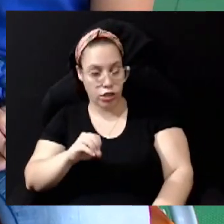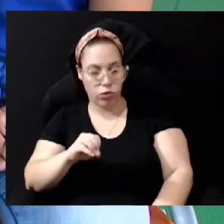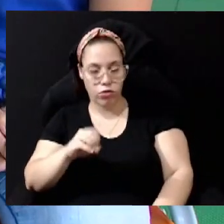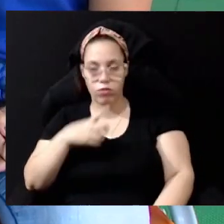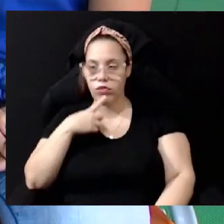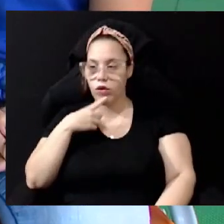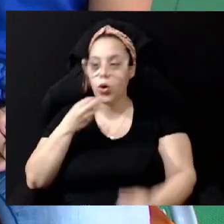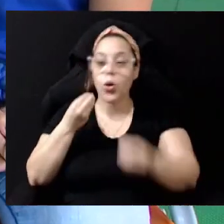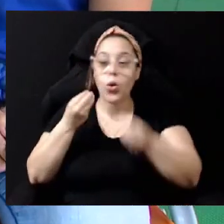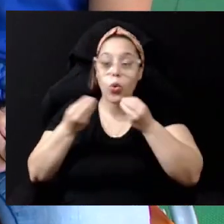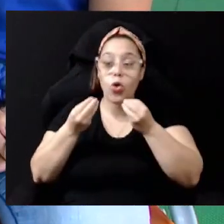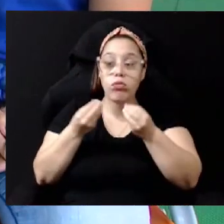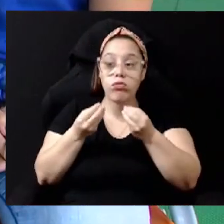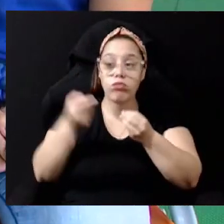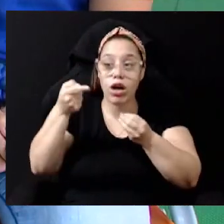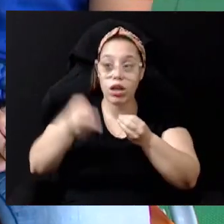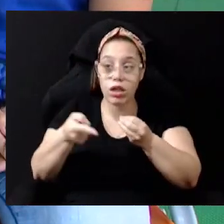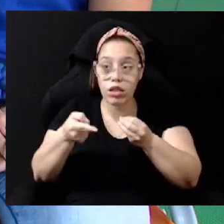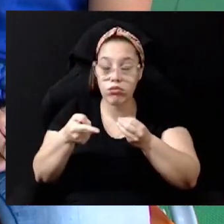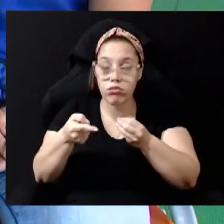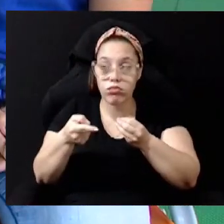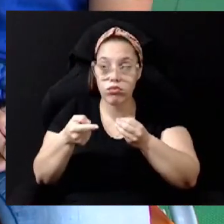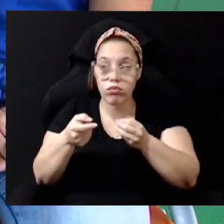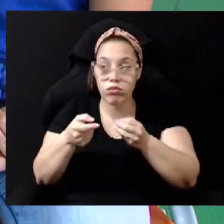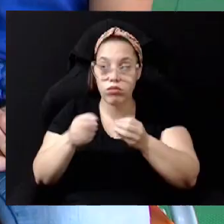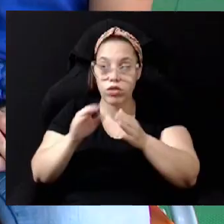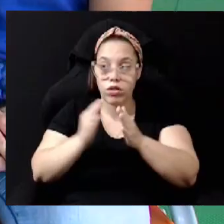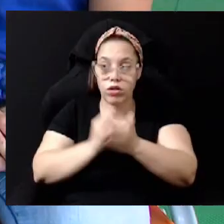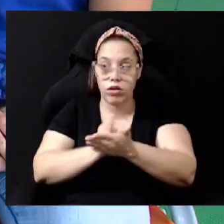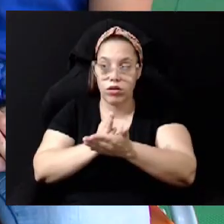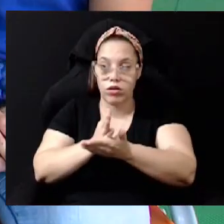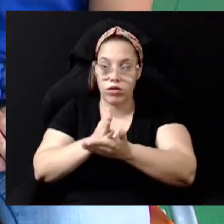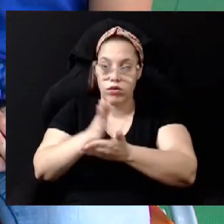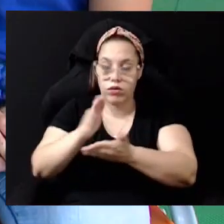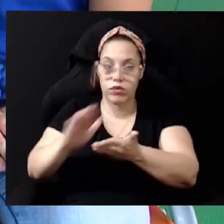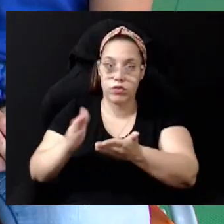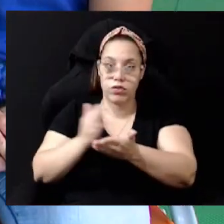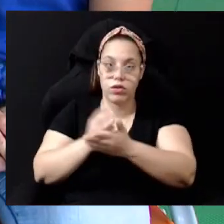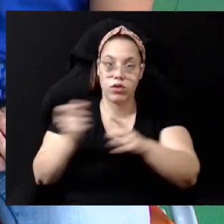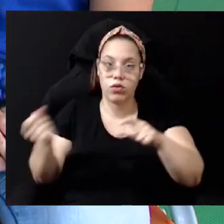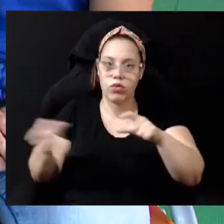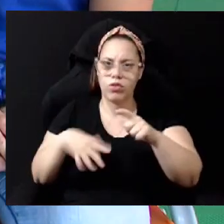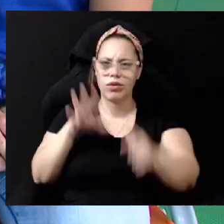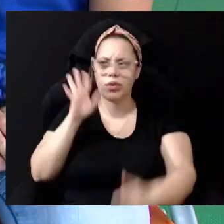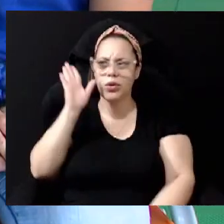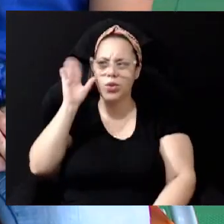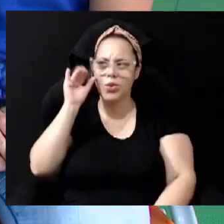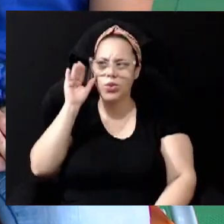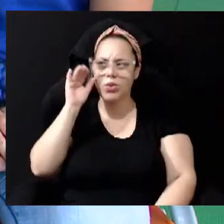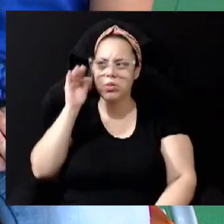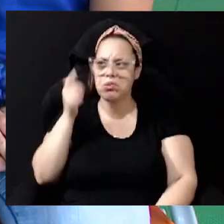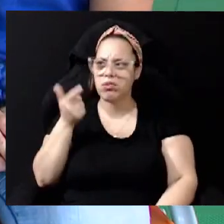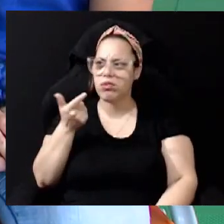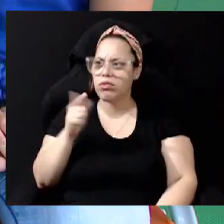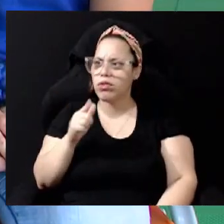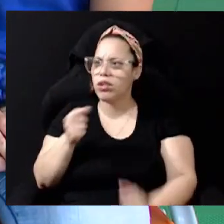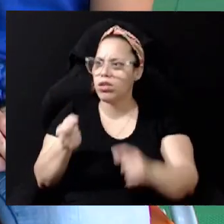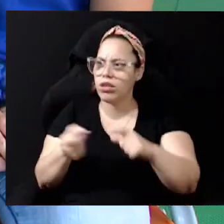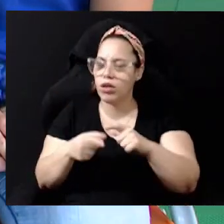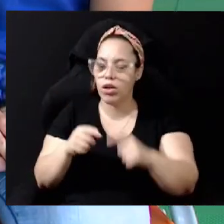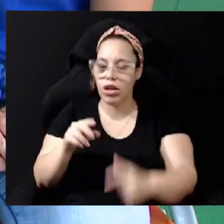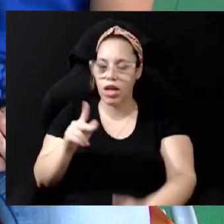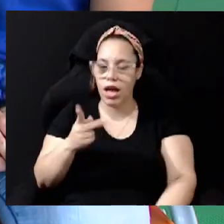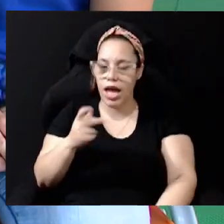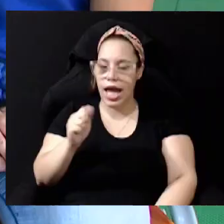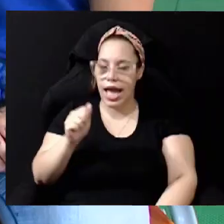legal. Como que é, assim, como que é feita essa divisão para... Porque futebol não tinha, curioso, né? Curioso, não tinha futebol,